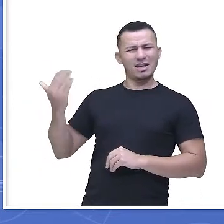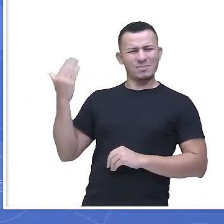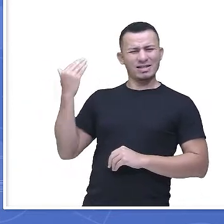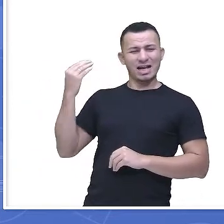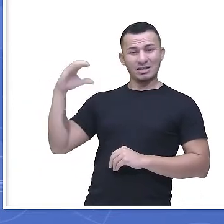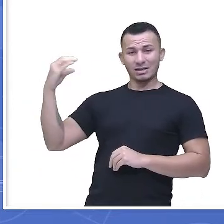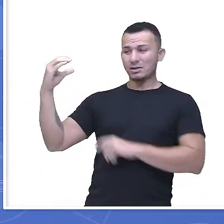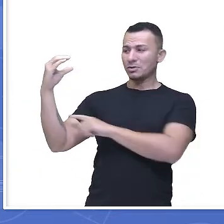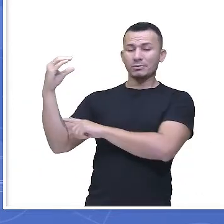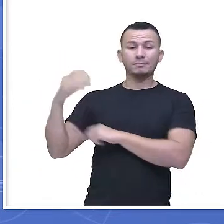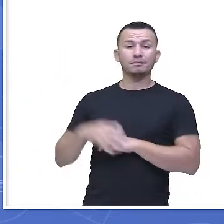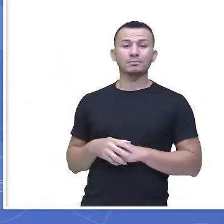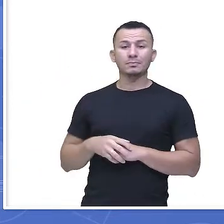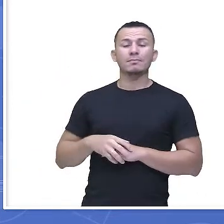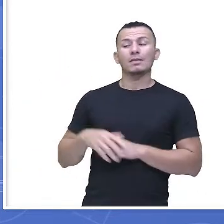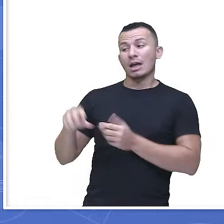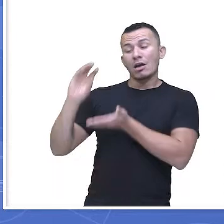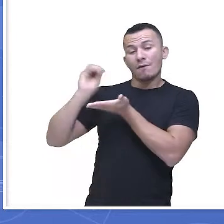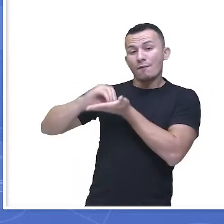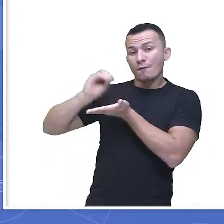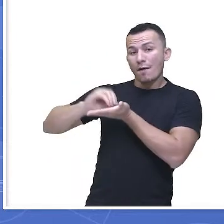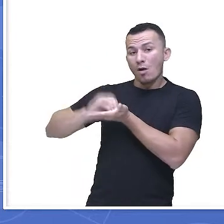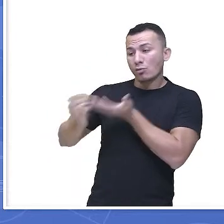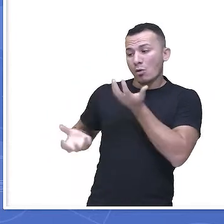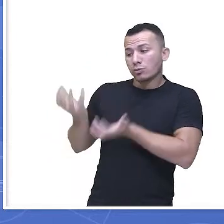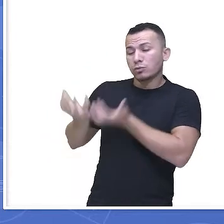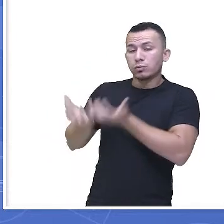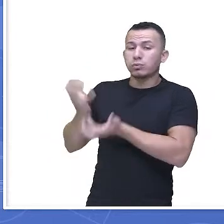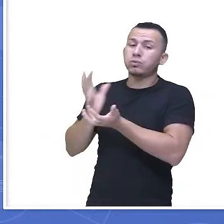havia fervido sua solução nutritiva por tempo